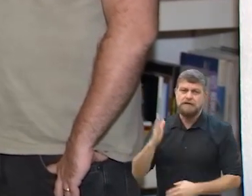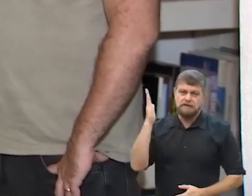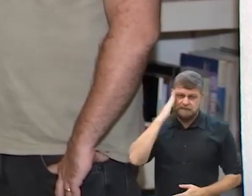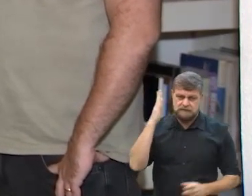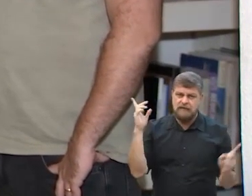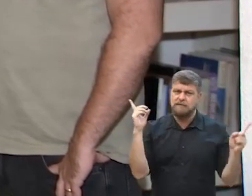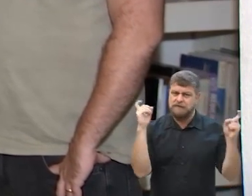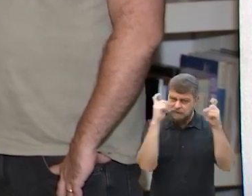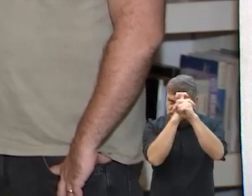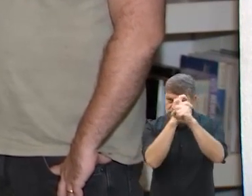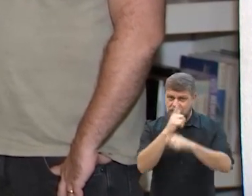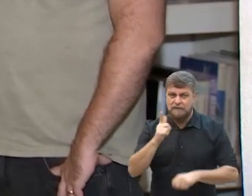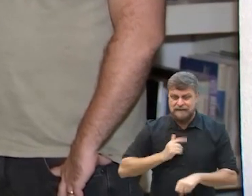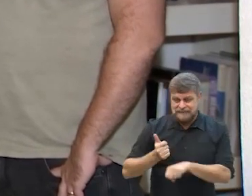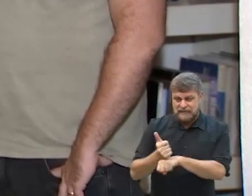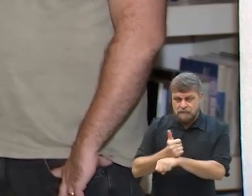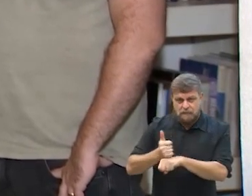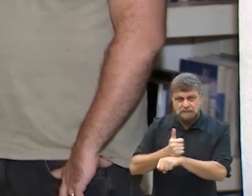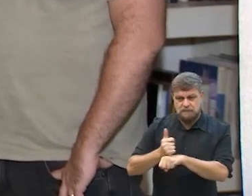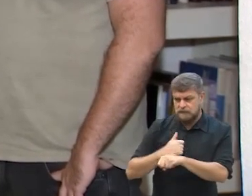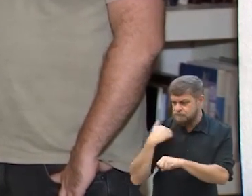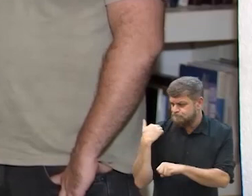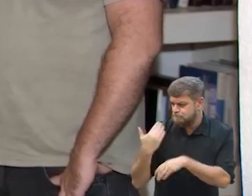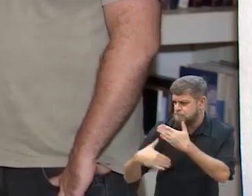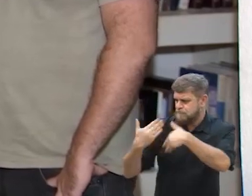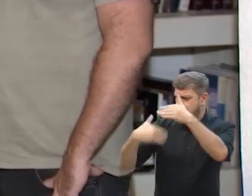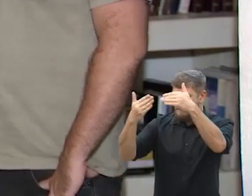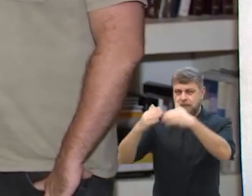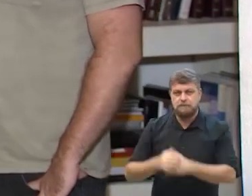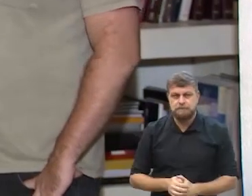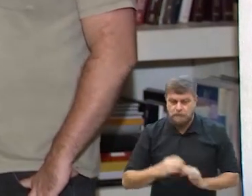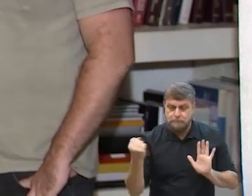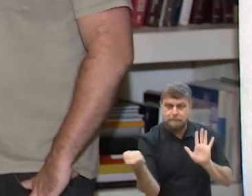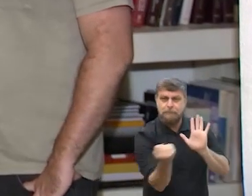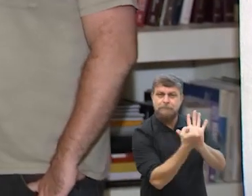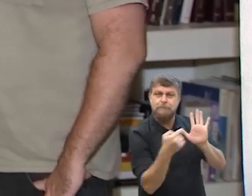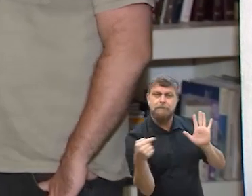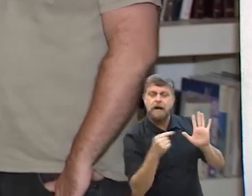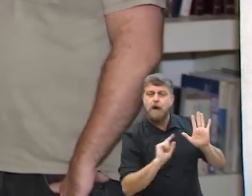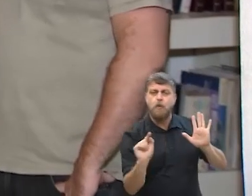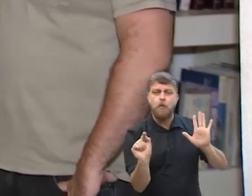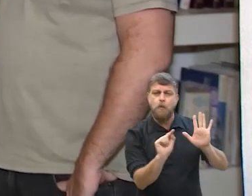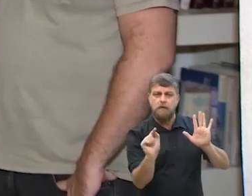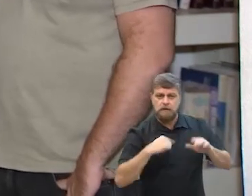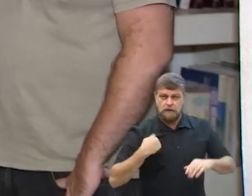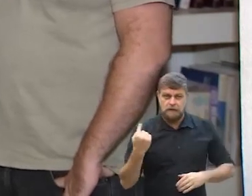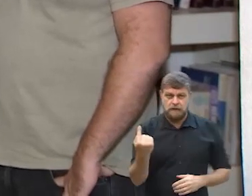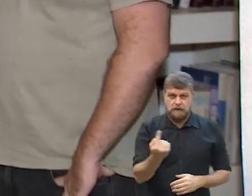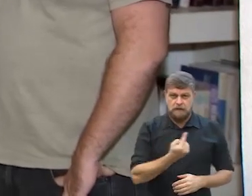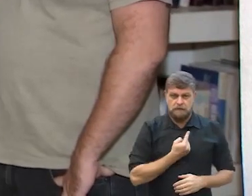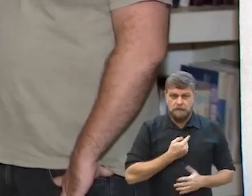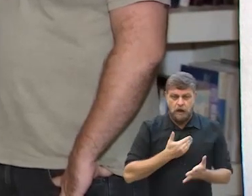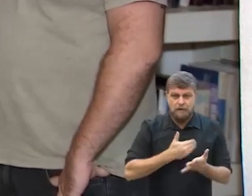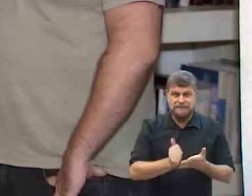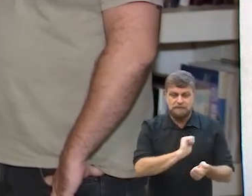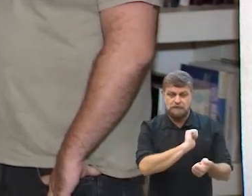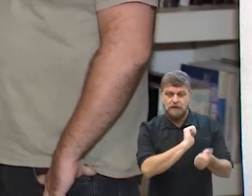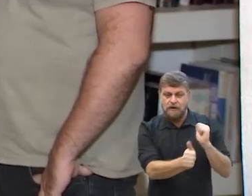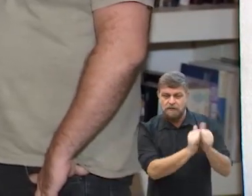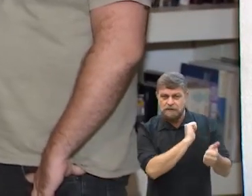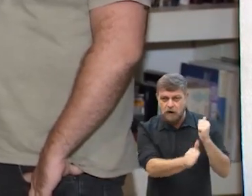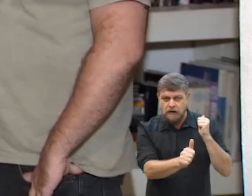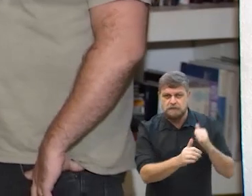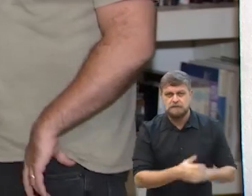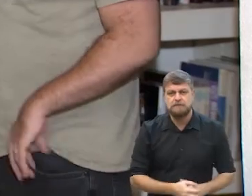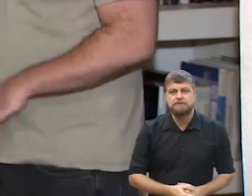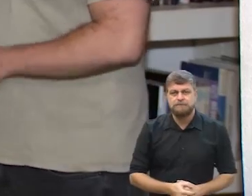dificuldades nessa profissão, mas ela tem crescido muito. Um dos marcos de crescimento foi que nós entramos no esporte e começamos,